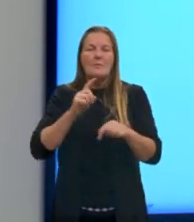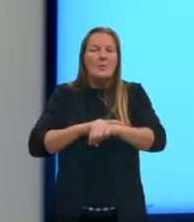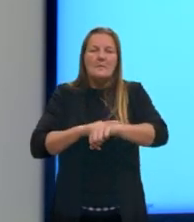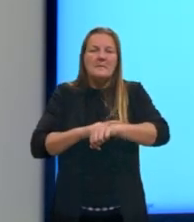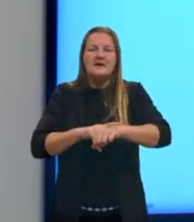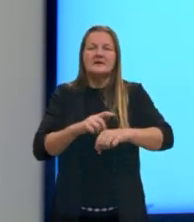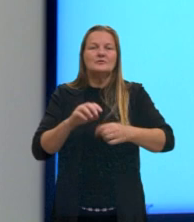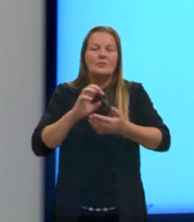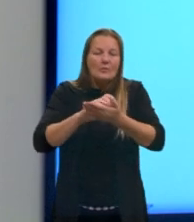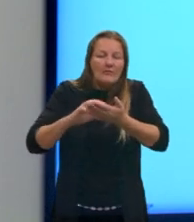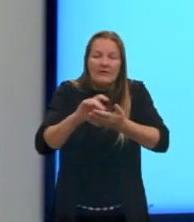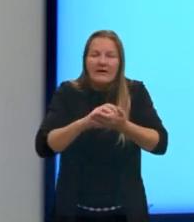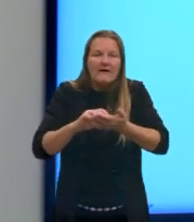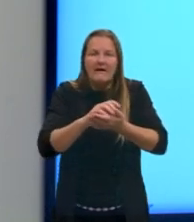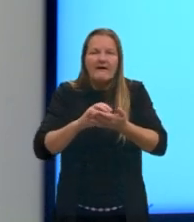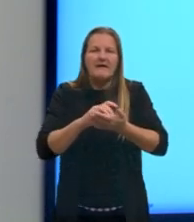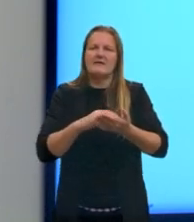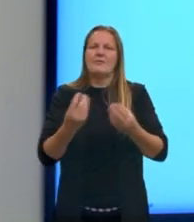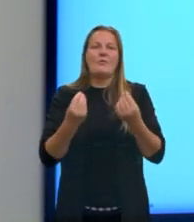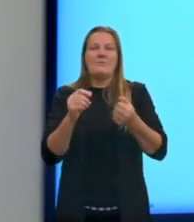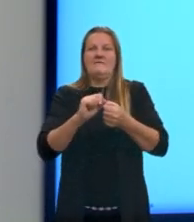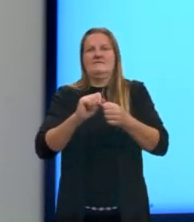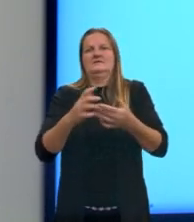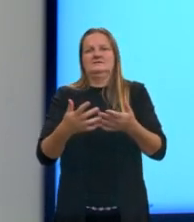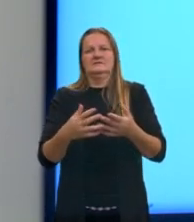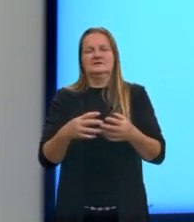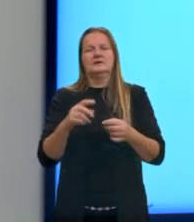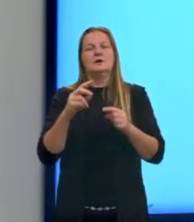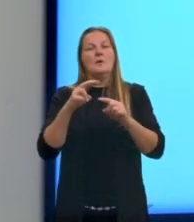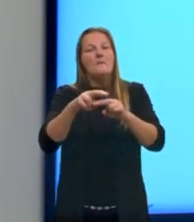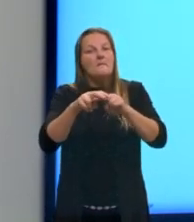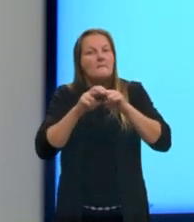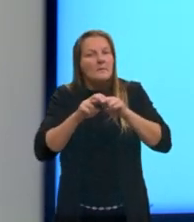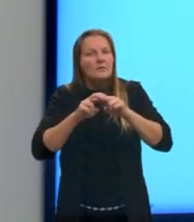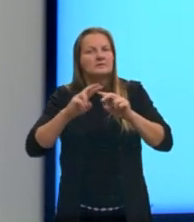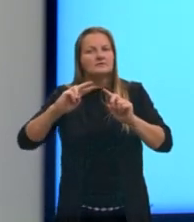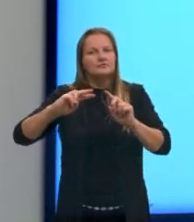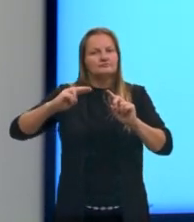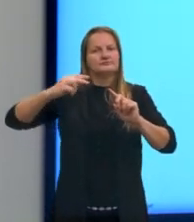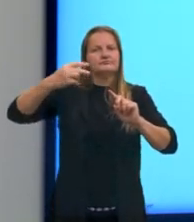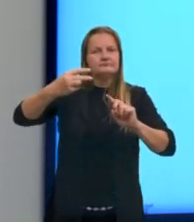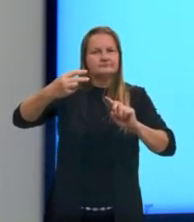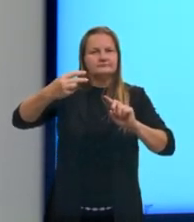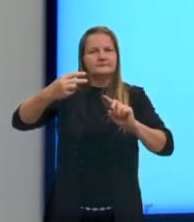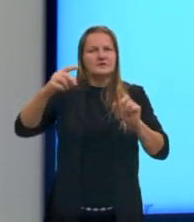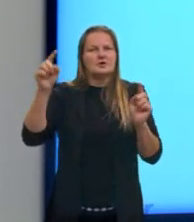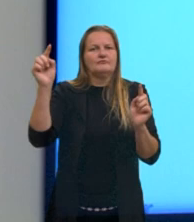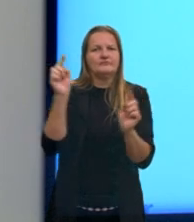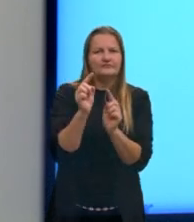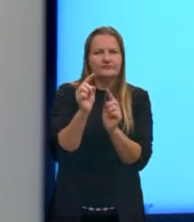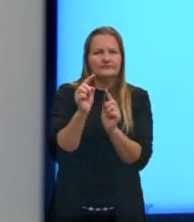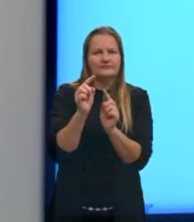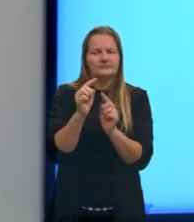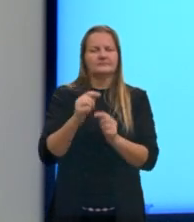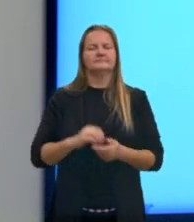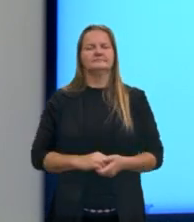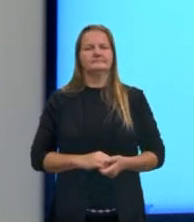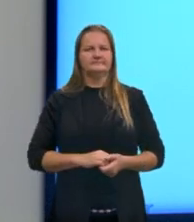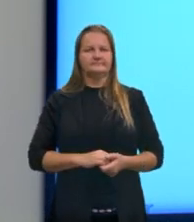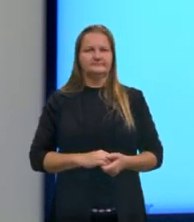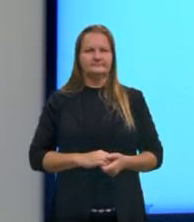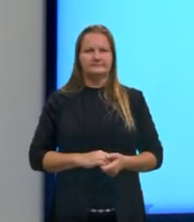nos cálculos que a gente precisar então a gente acaba escrevendo e a forma para reduzir esse